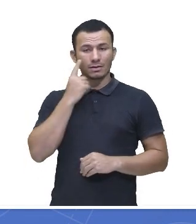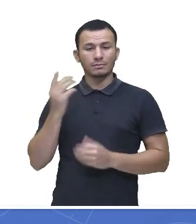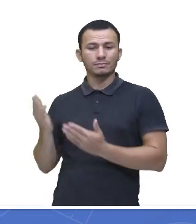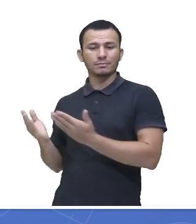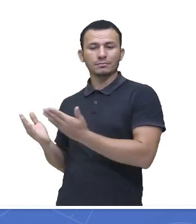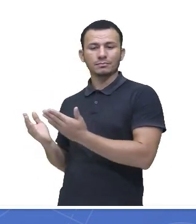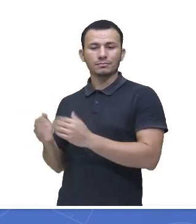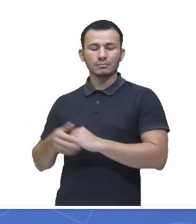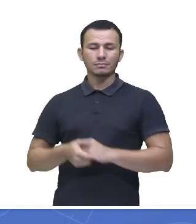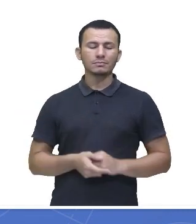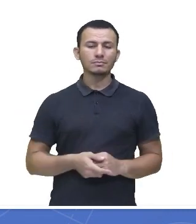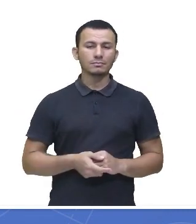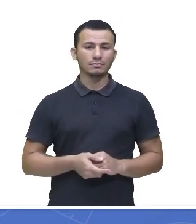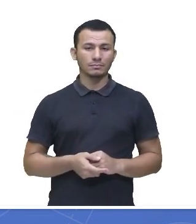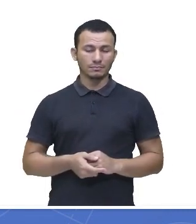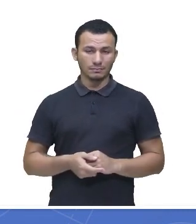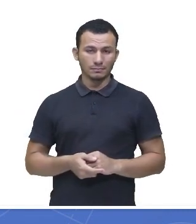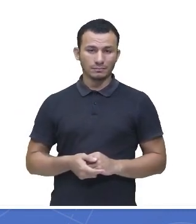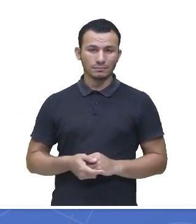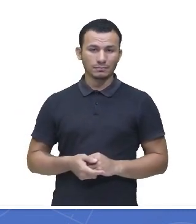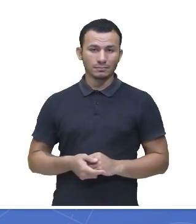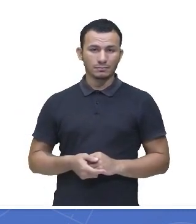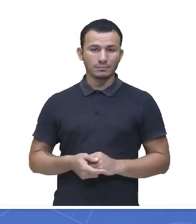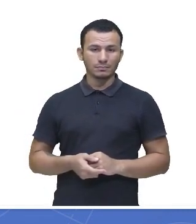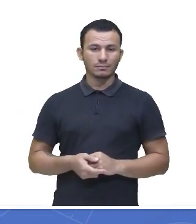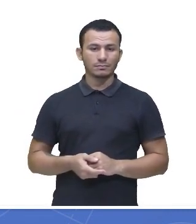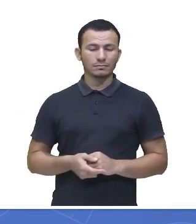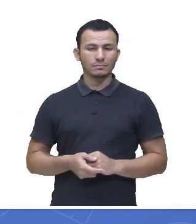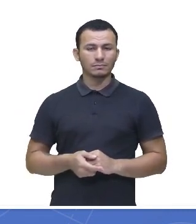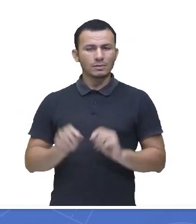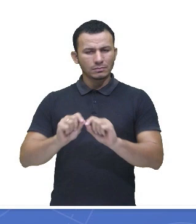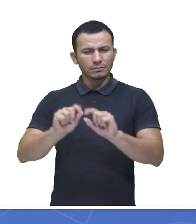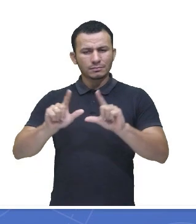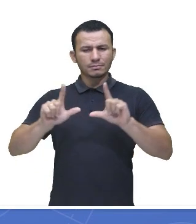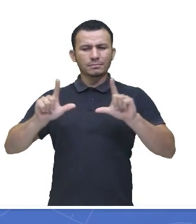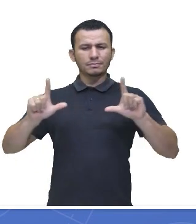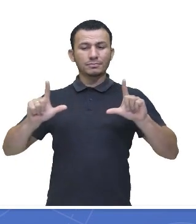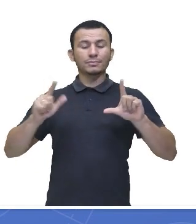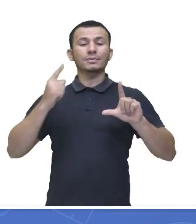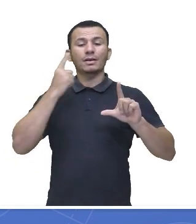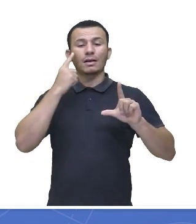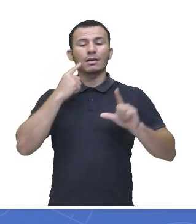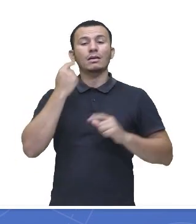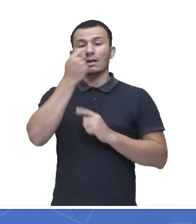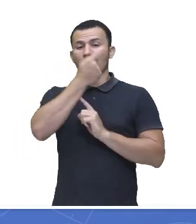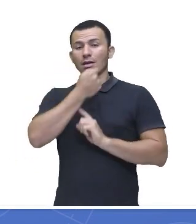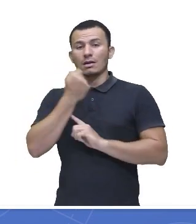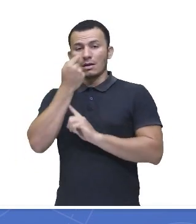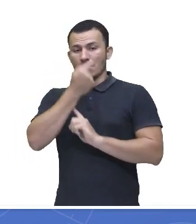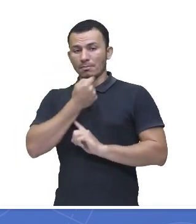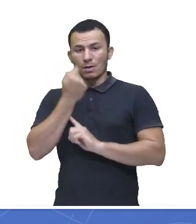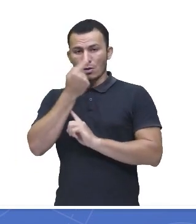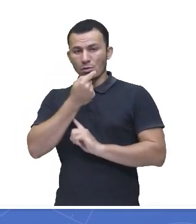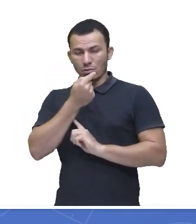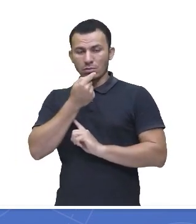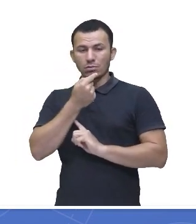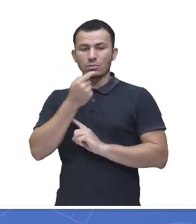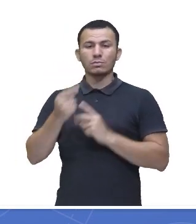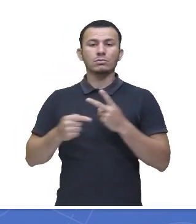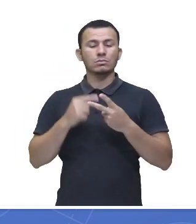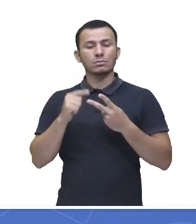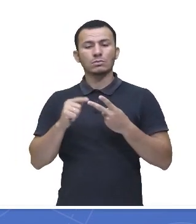por fim, olha aí, ó. Deixa eu dar uma aumentadinha aqui para você. Olha aí, a gente tem a boca, não é? Logo